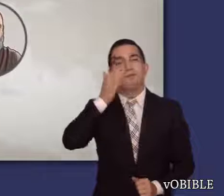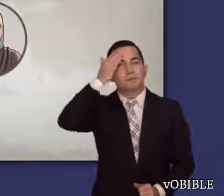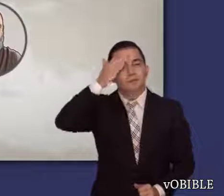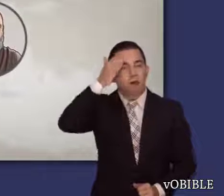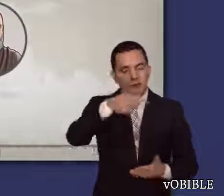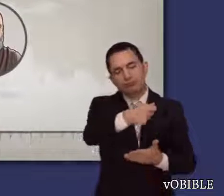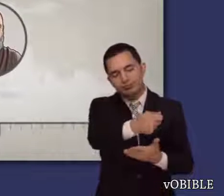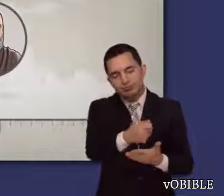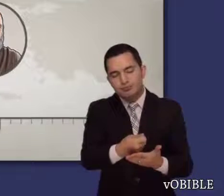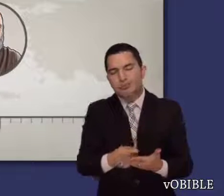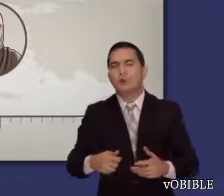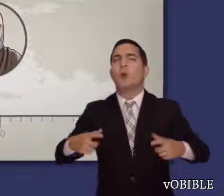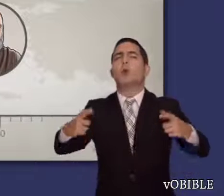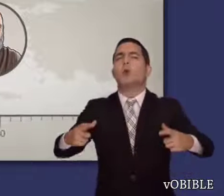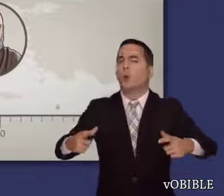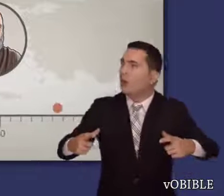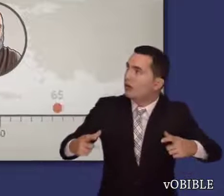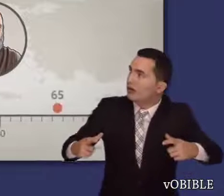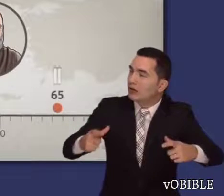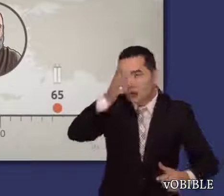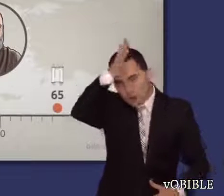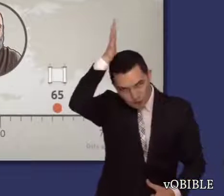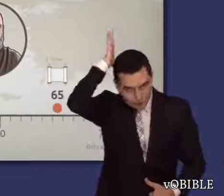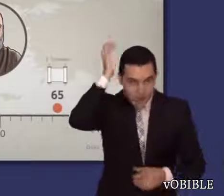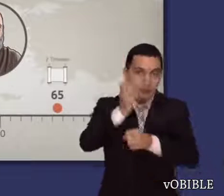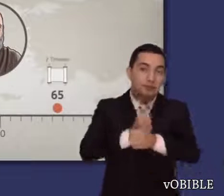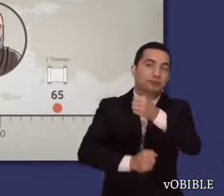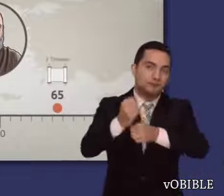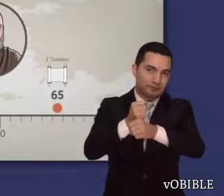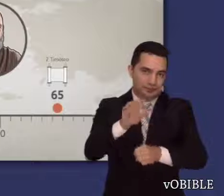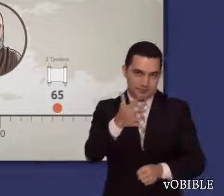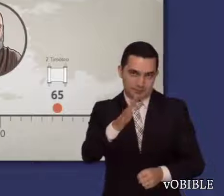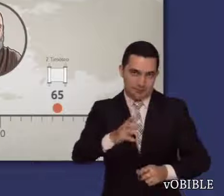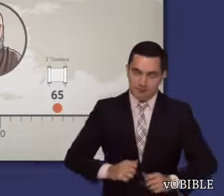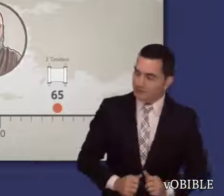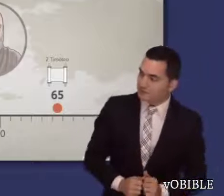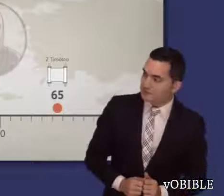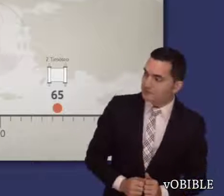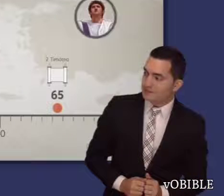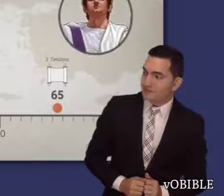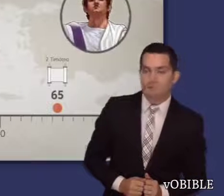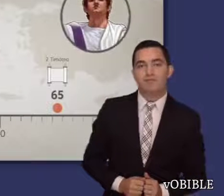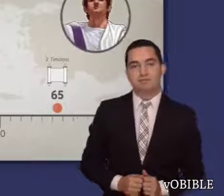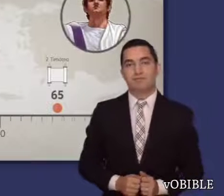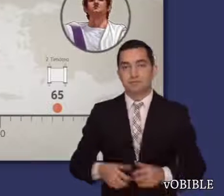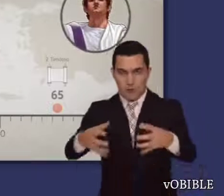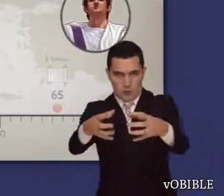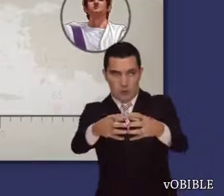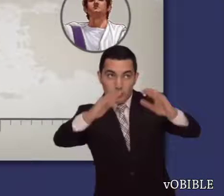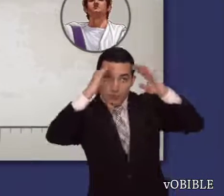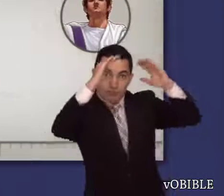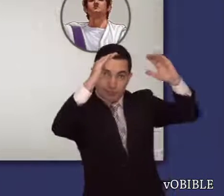Paulo escreveu essa carta quando estava em Roma, por volta do ano 65. O imperador Nero